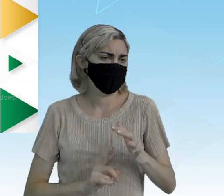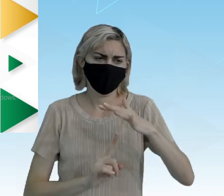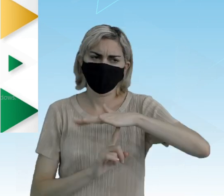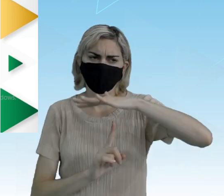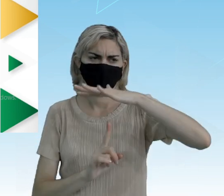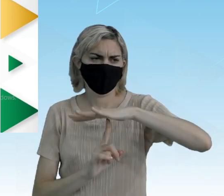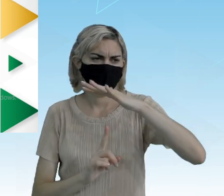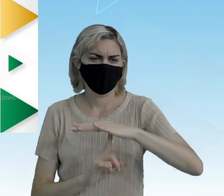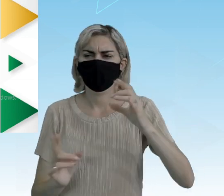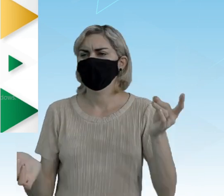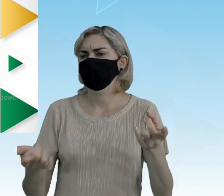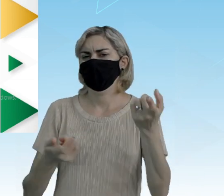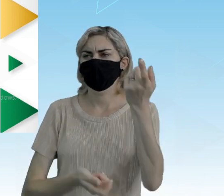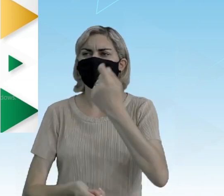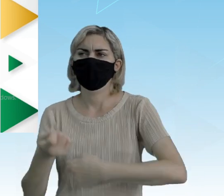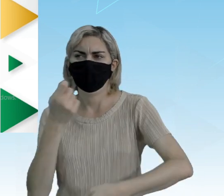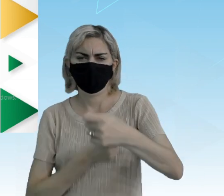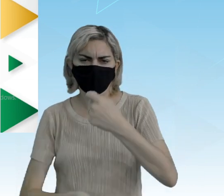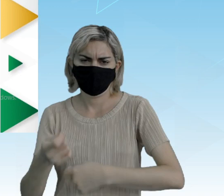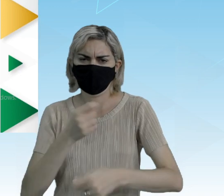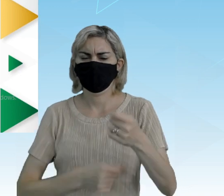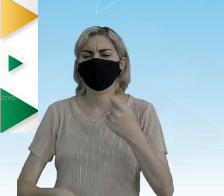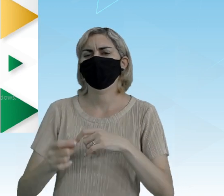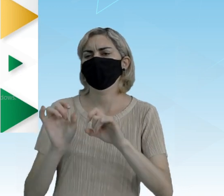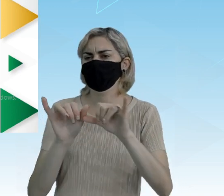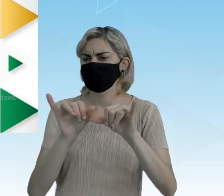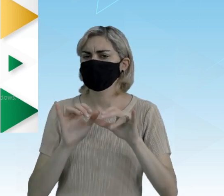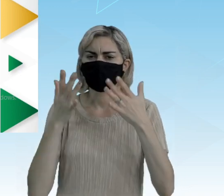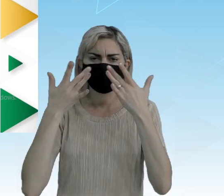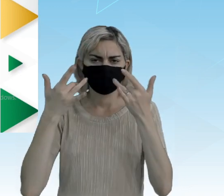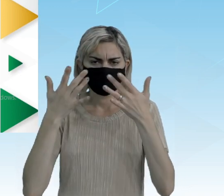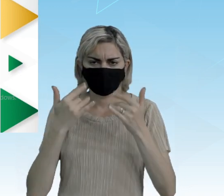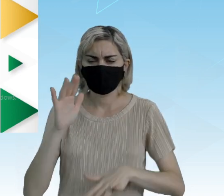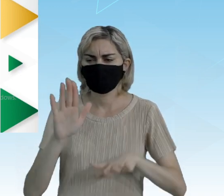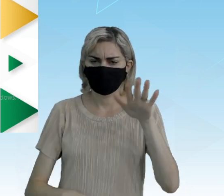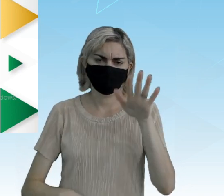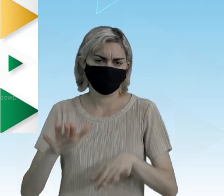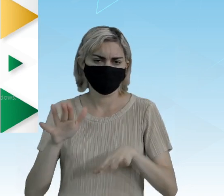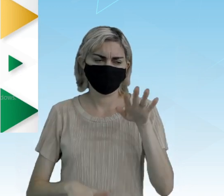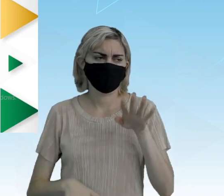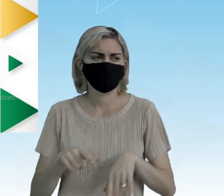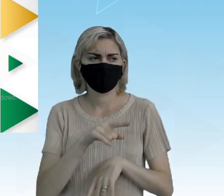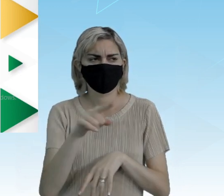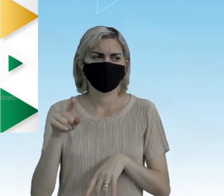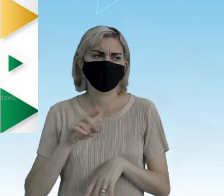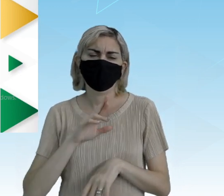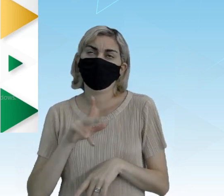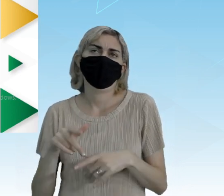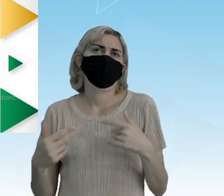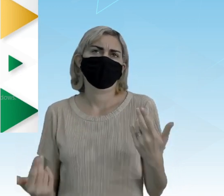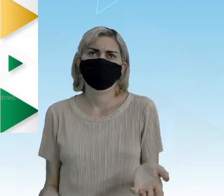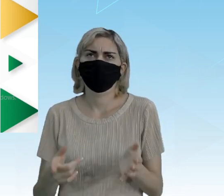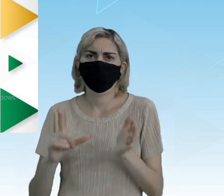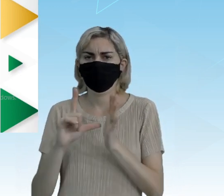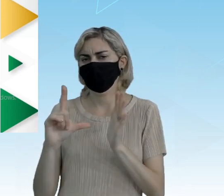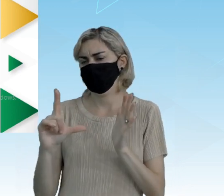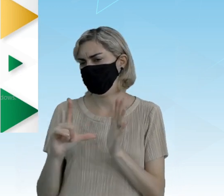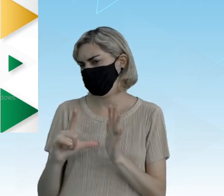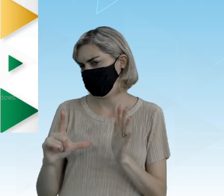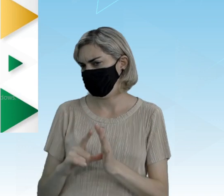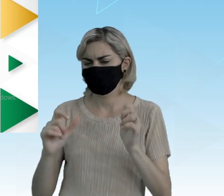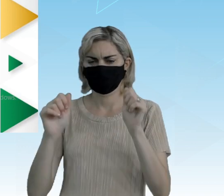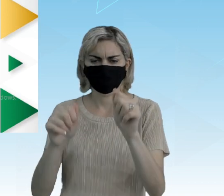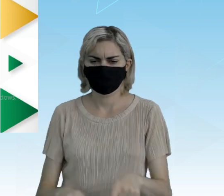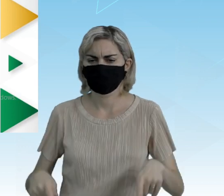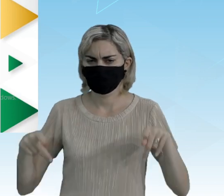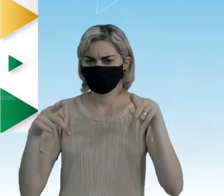Feiras livres, mercado, mercearias e museu. Geralmente, vocês não vão encontrar, assim, numa loja do